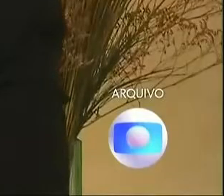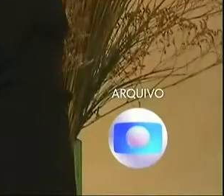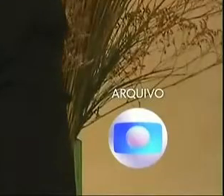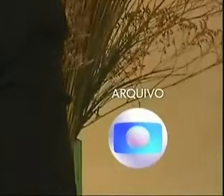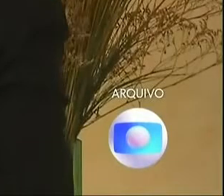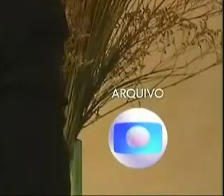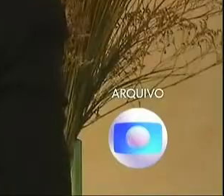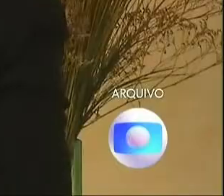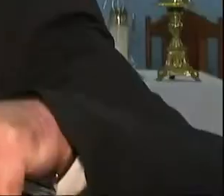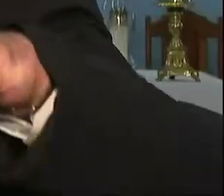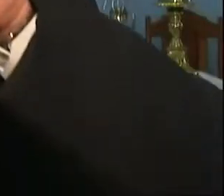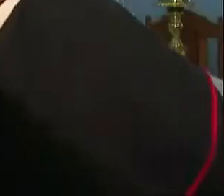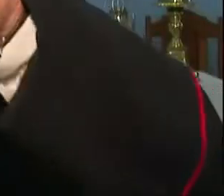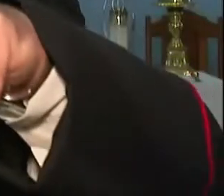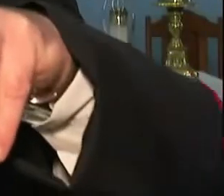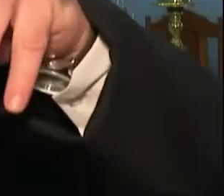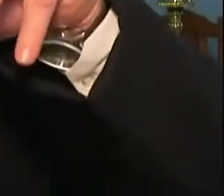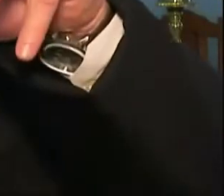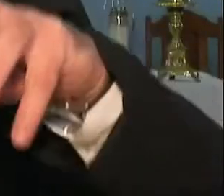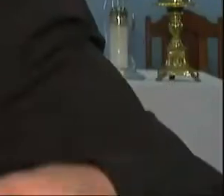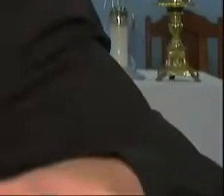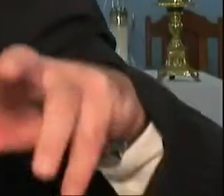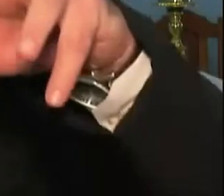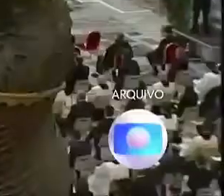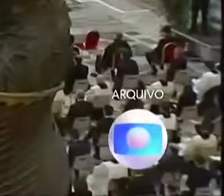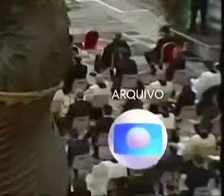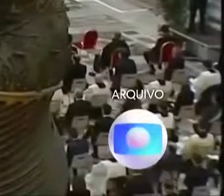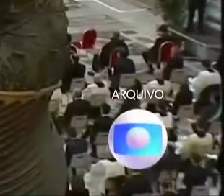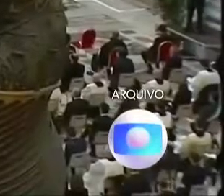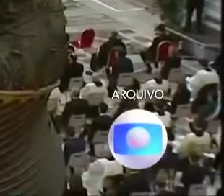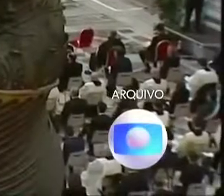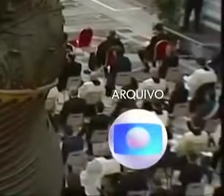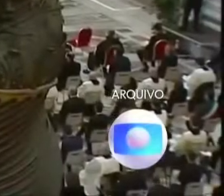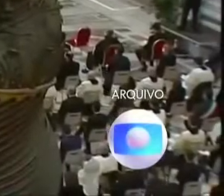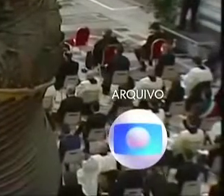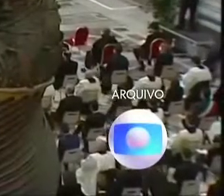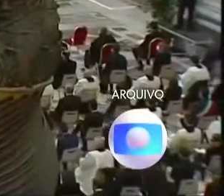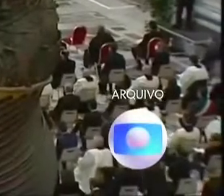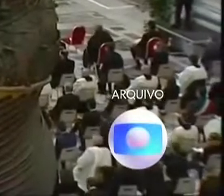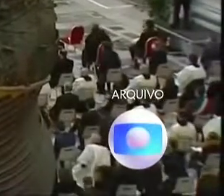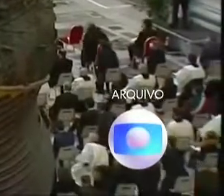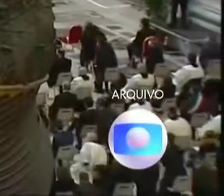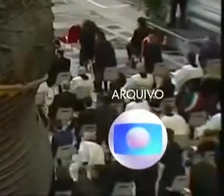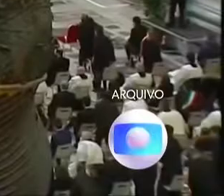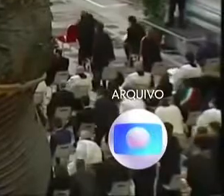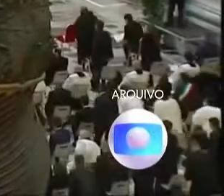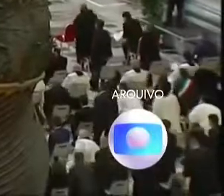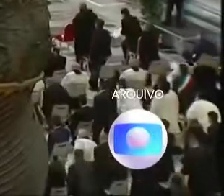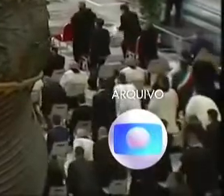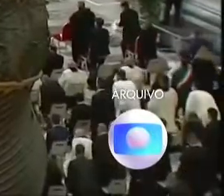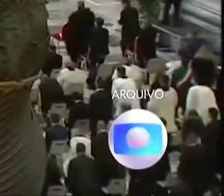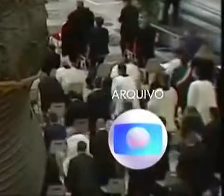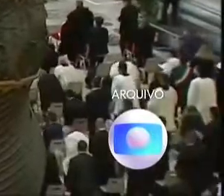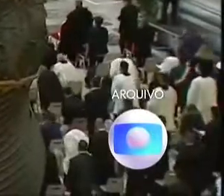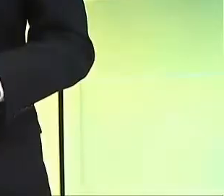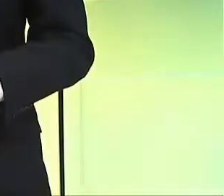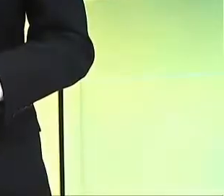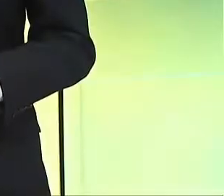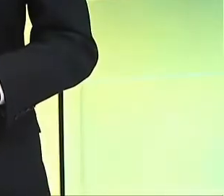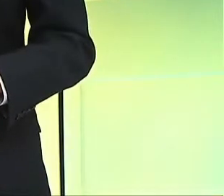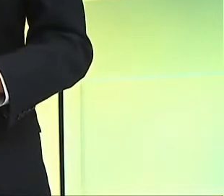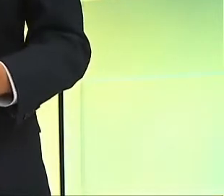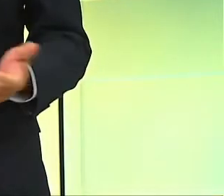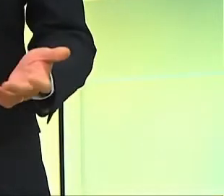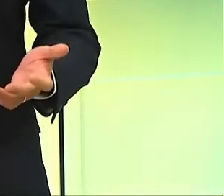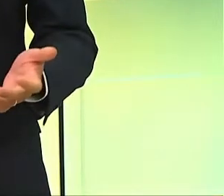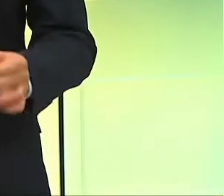Os arcebispos de Manaus e de Brasília fazem parte do grupo de novos cardeais que vão participar da escolha do próximo Papa. Eu